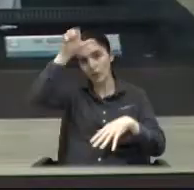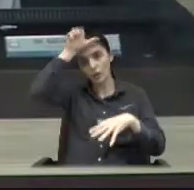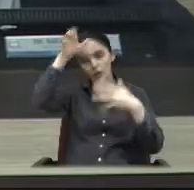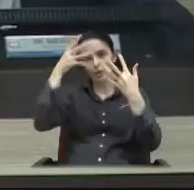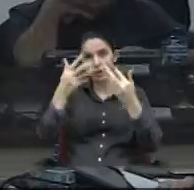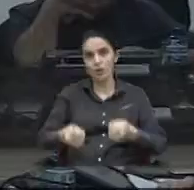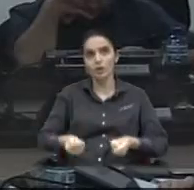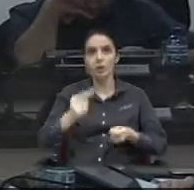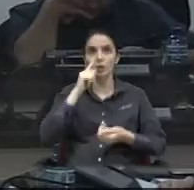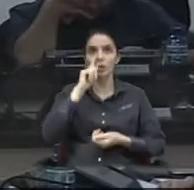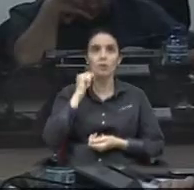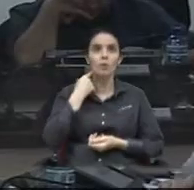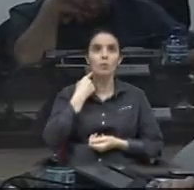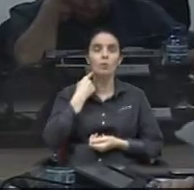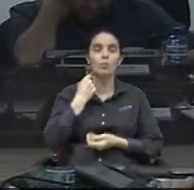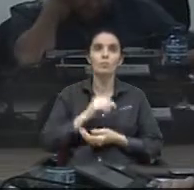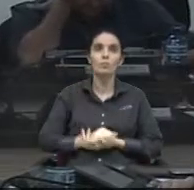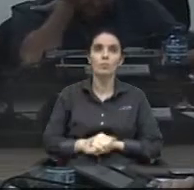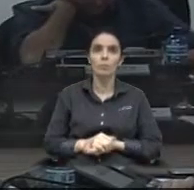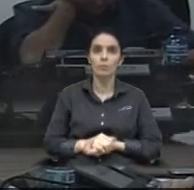nilton santos